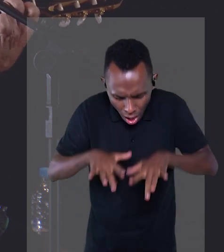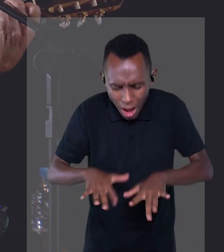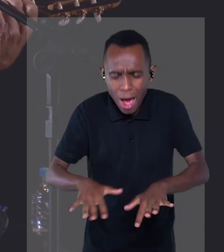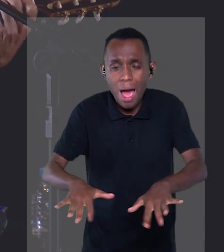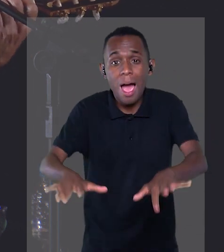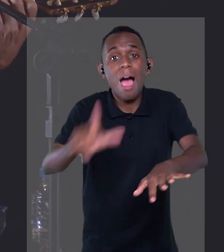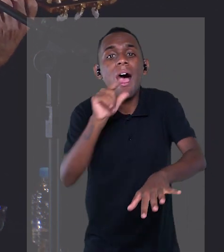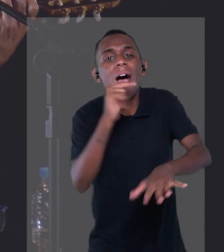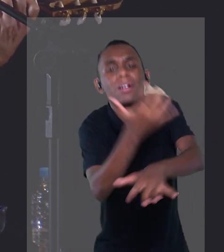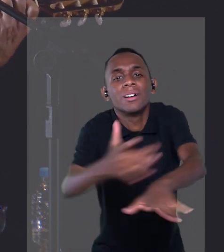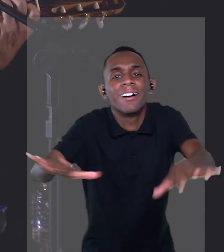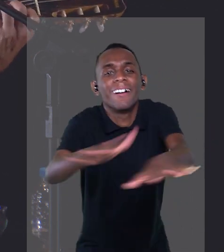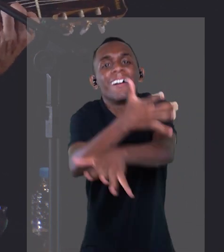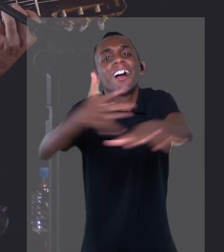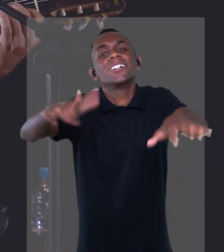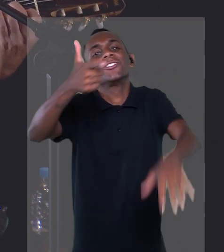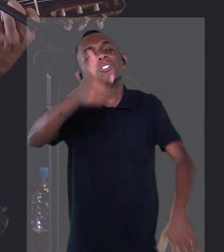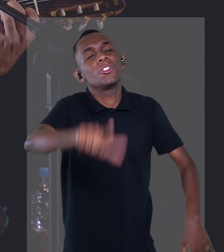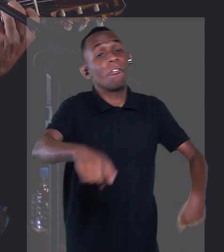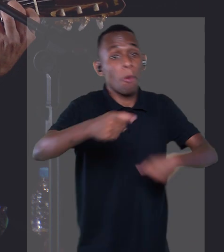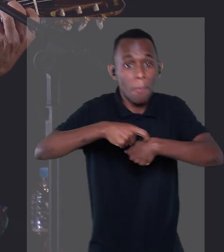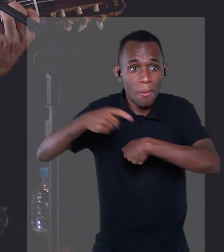o mar. E